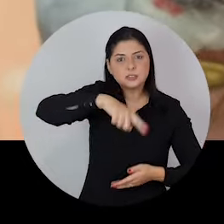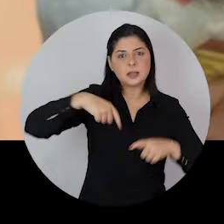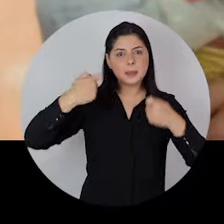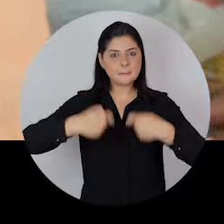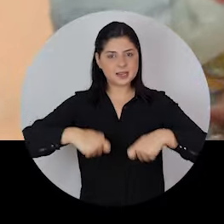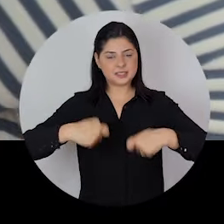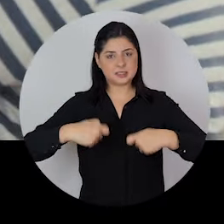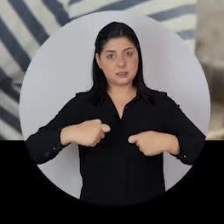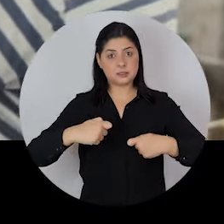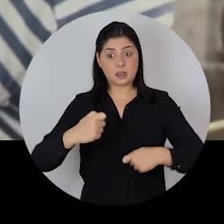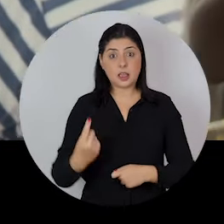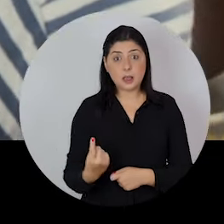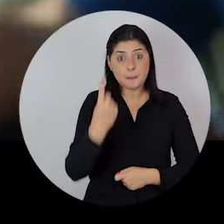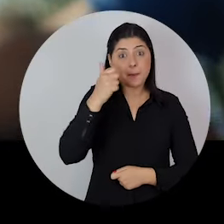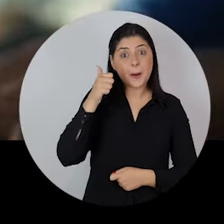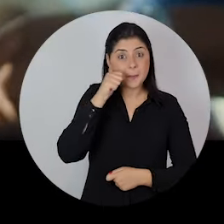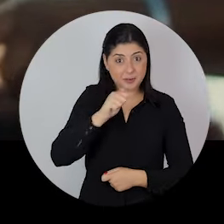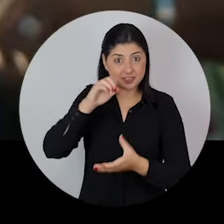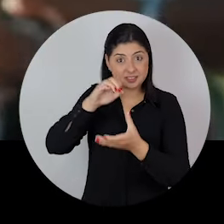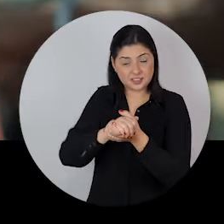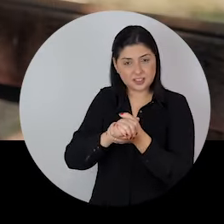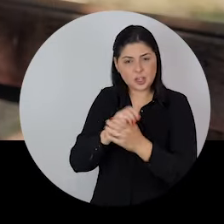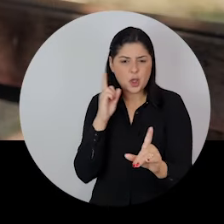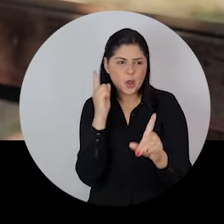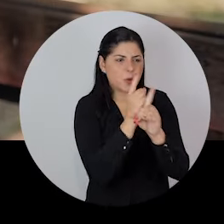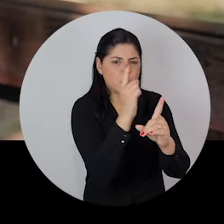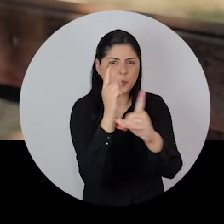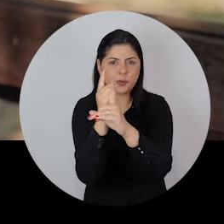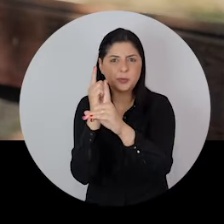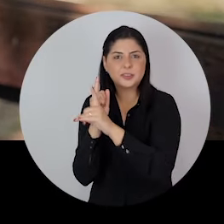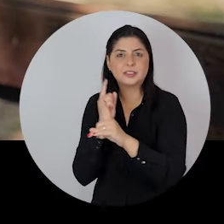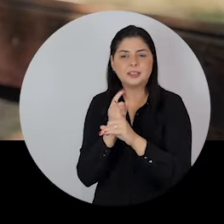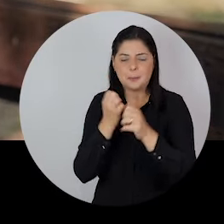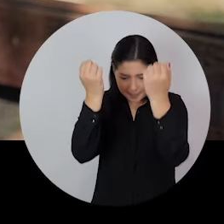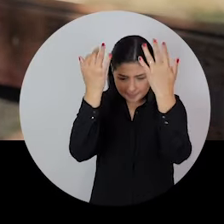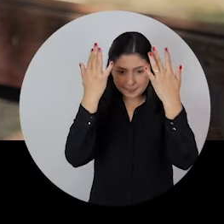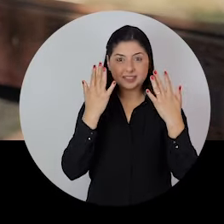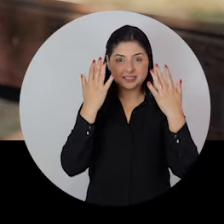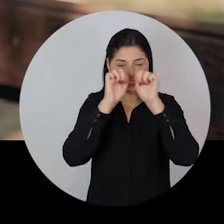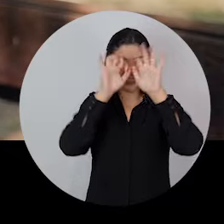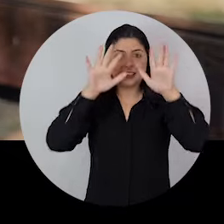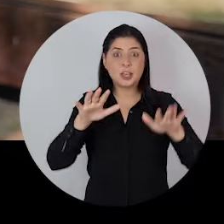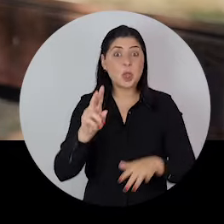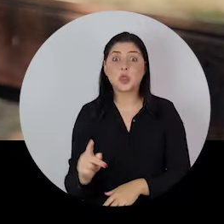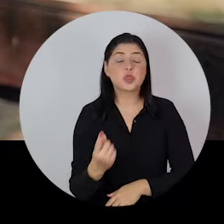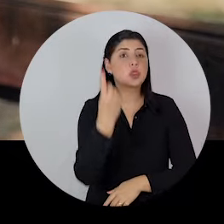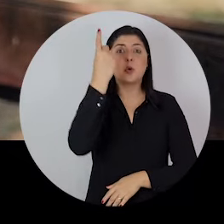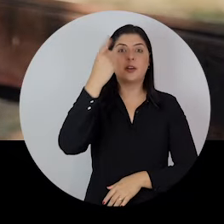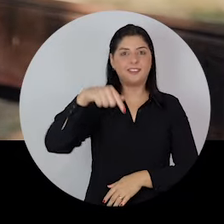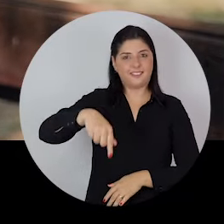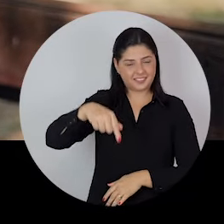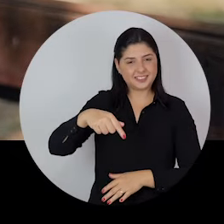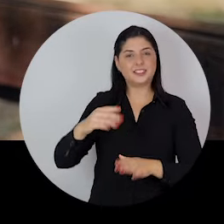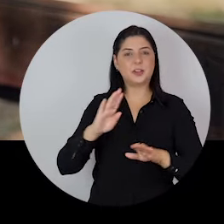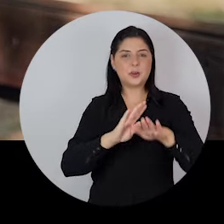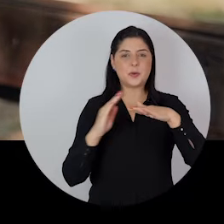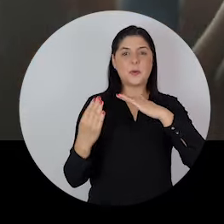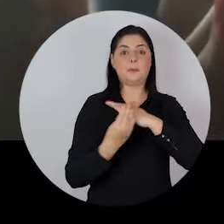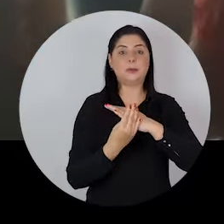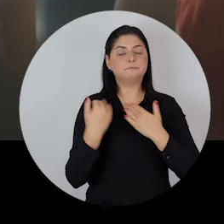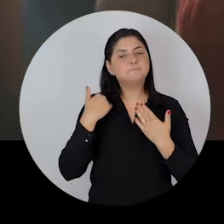aqueles que realmente precisa encontrar as comunidade é uma benção para nós todos aqui